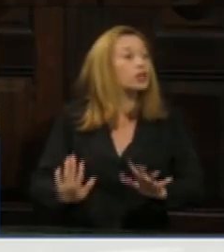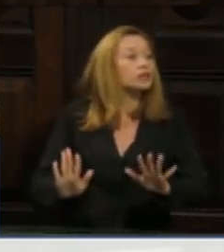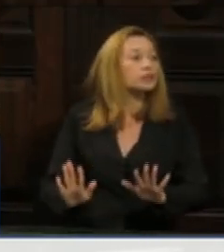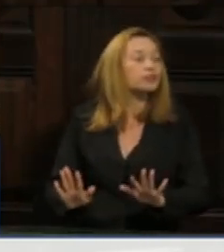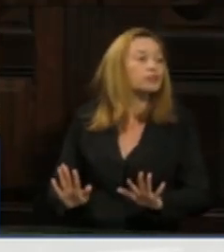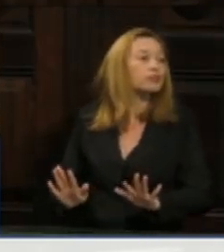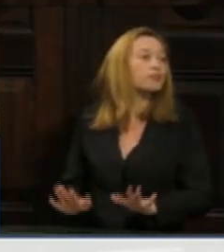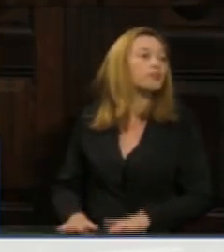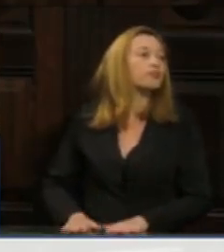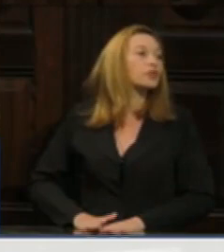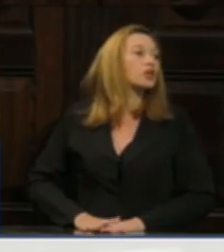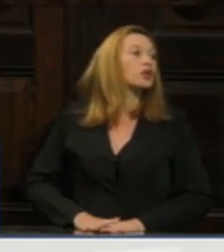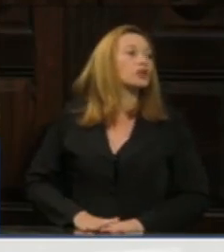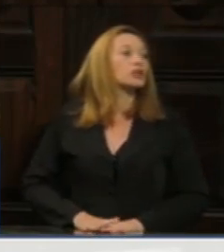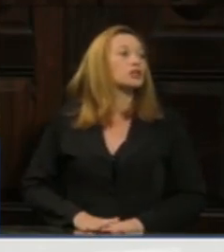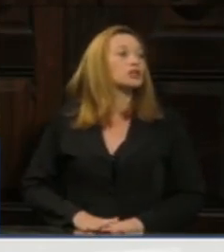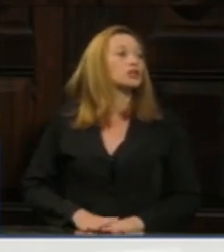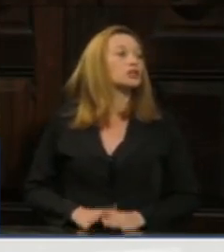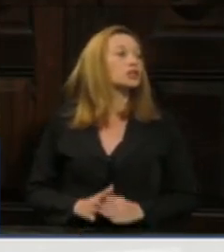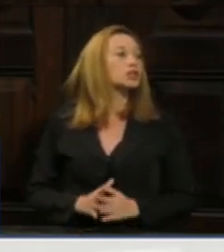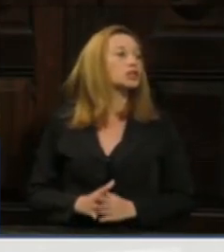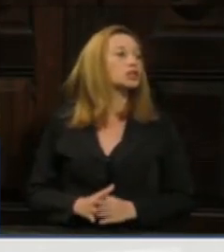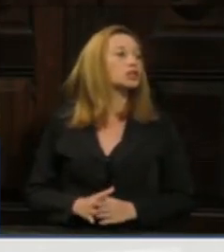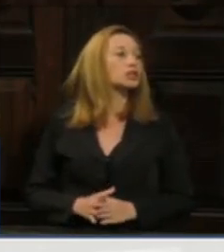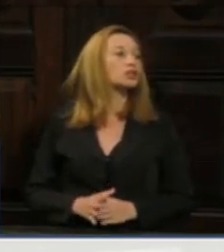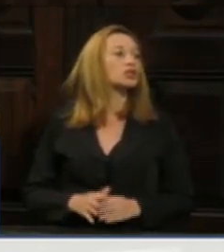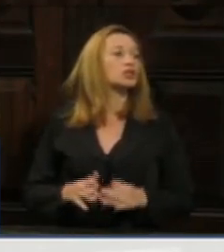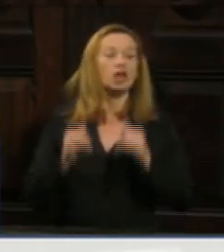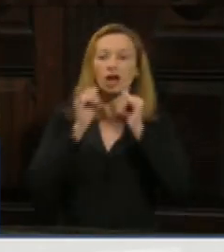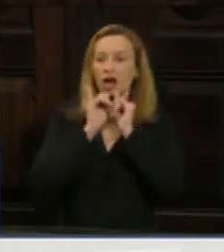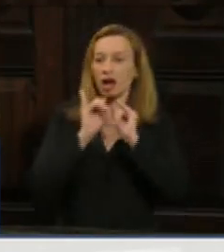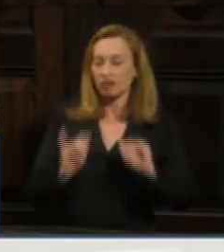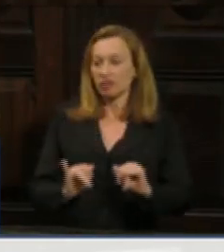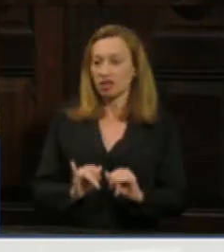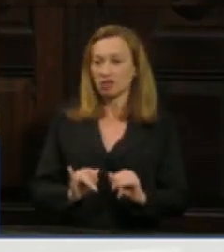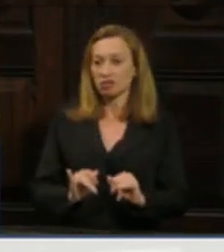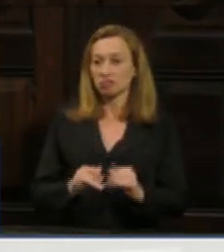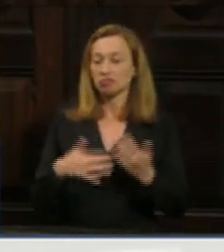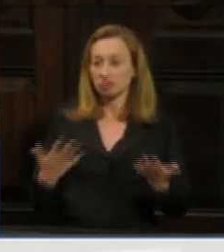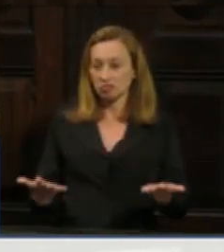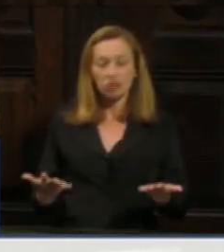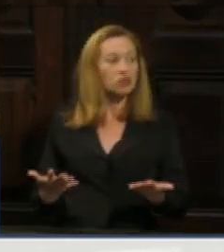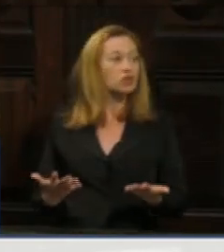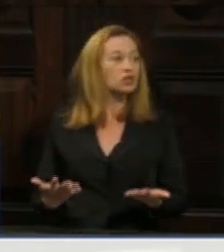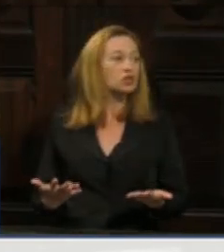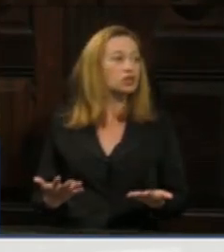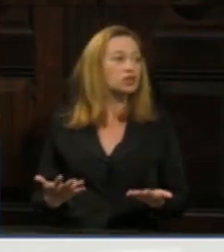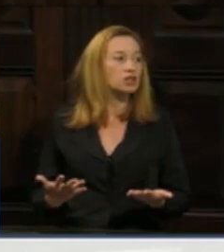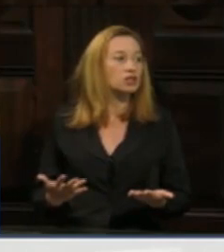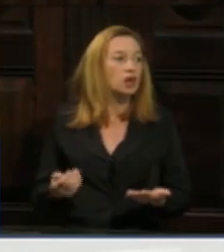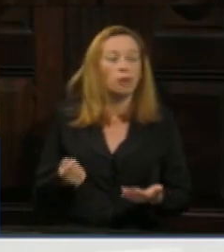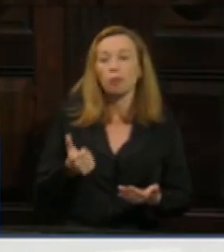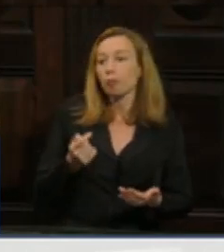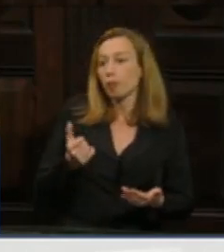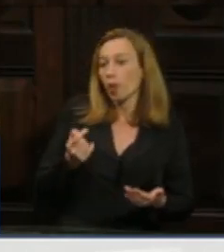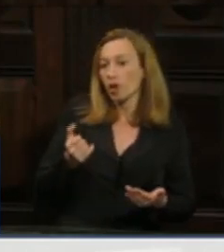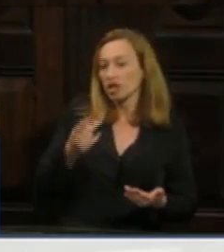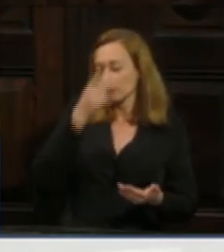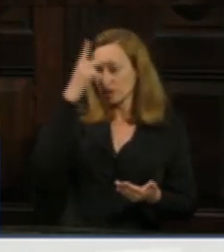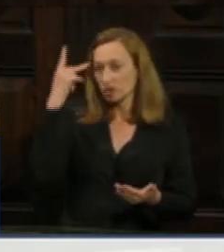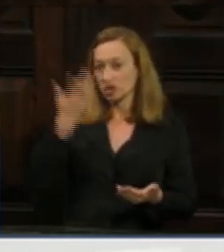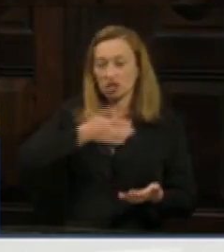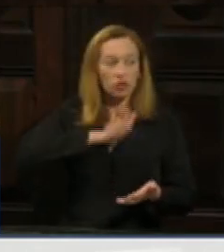Eu não sou daquele que aponta dedo, nunca vou apontar dedo para nada e para ninguém. Não aponto dedo. Nunca fiz isso aqui na casa, por isso